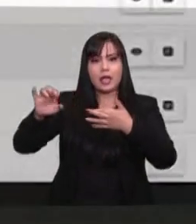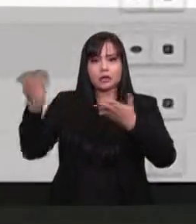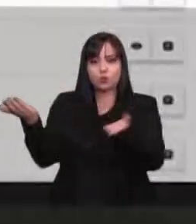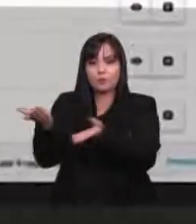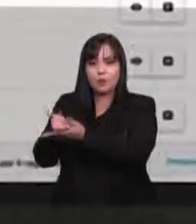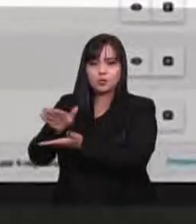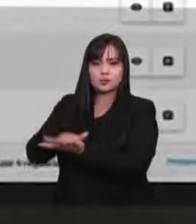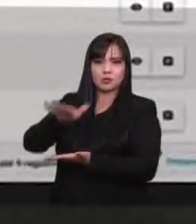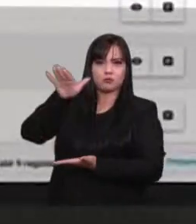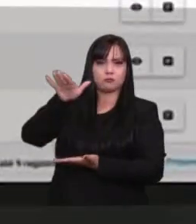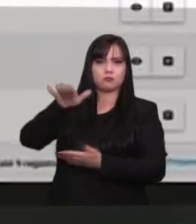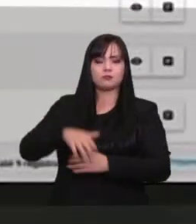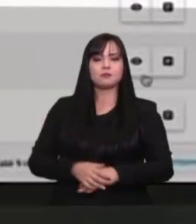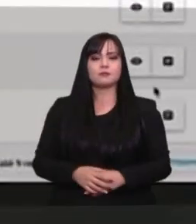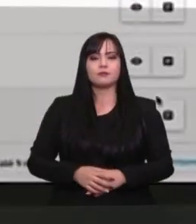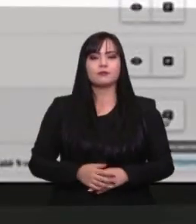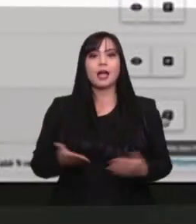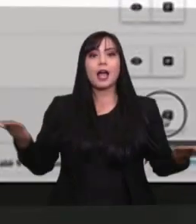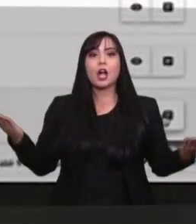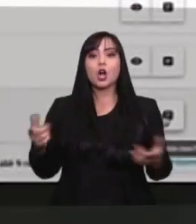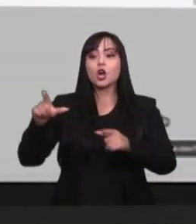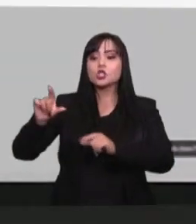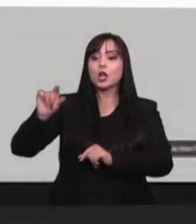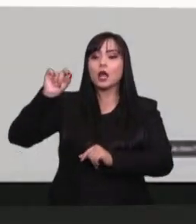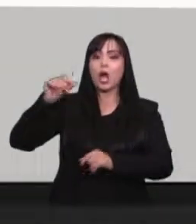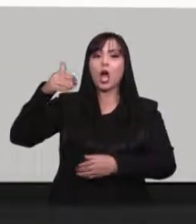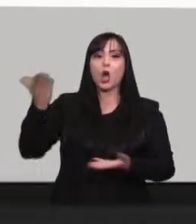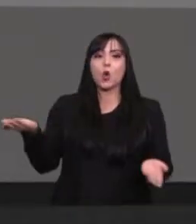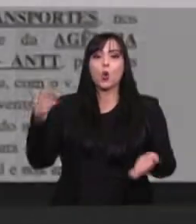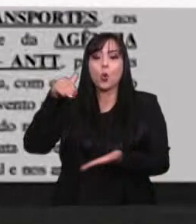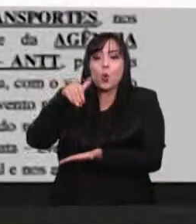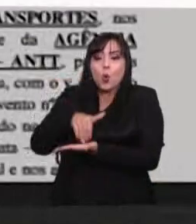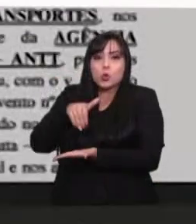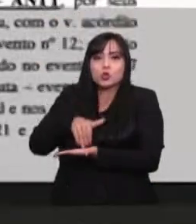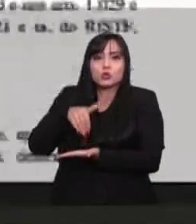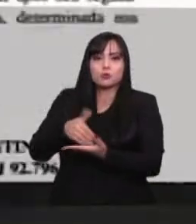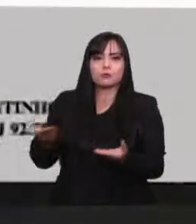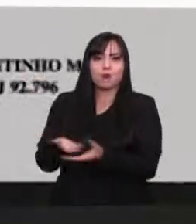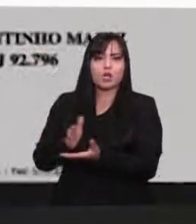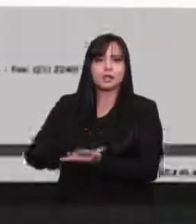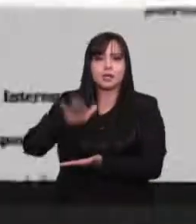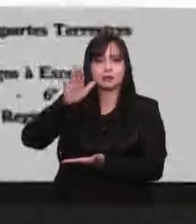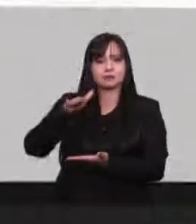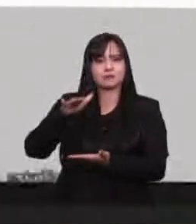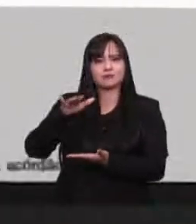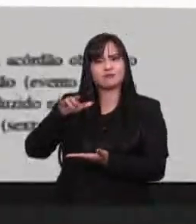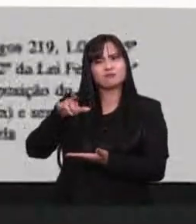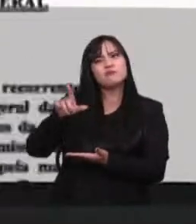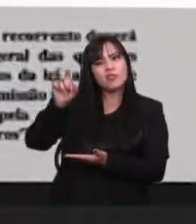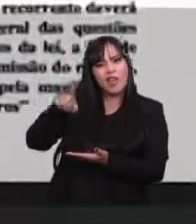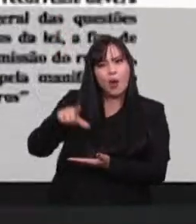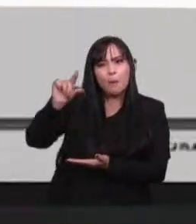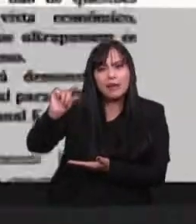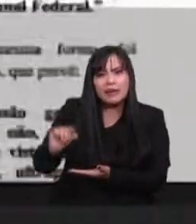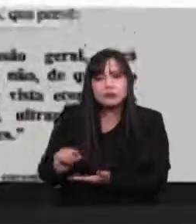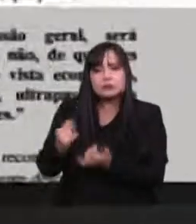paradigma agora vamos selecionar o último processo na lista que será o processo menos